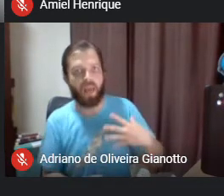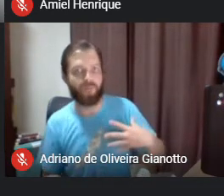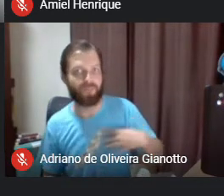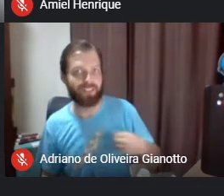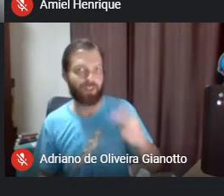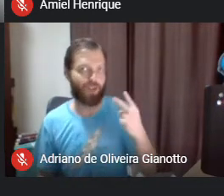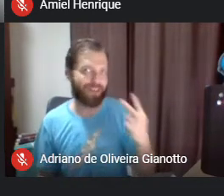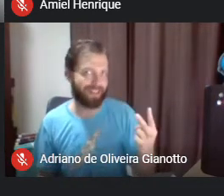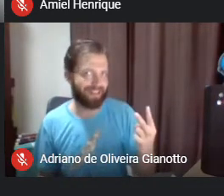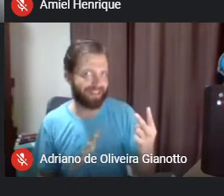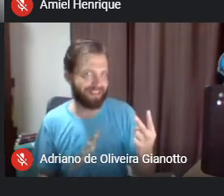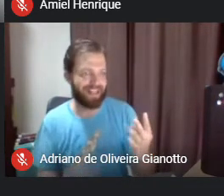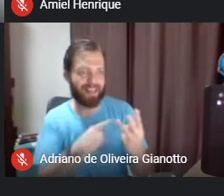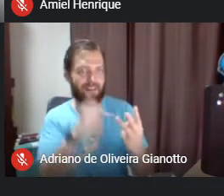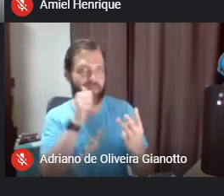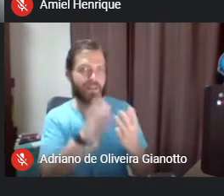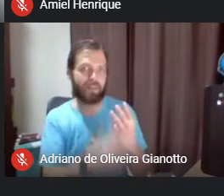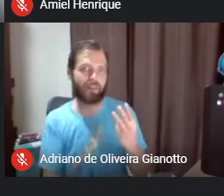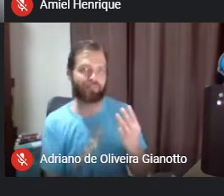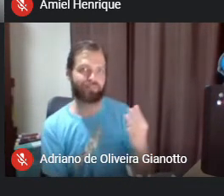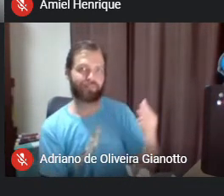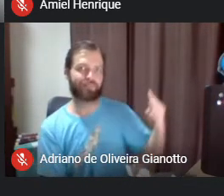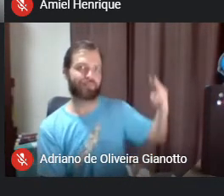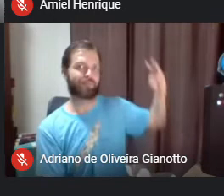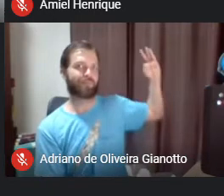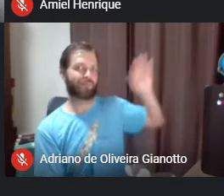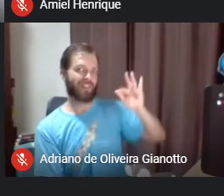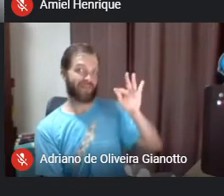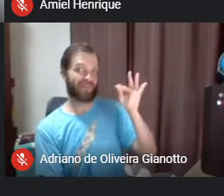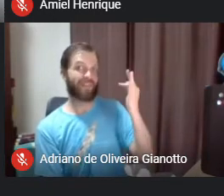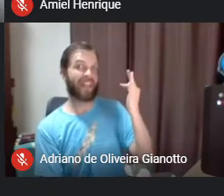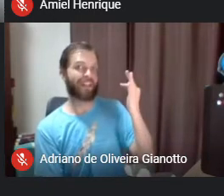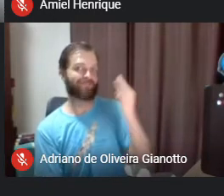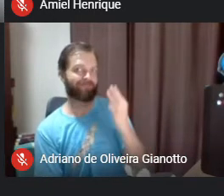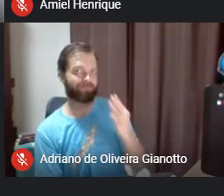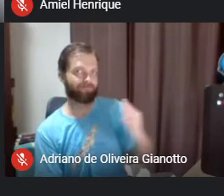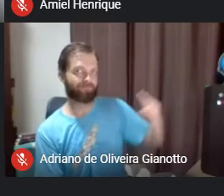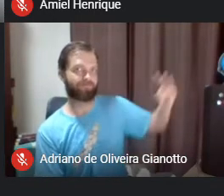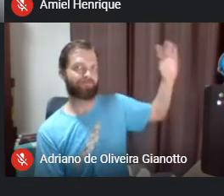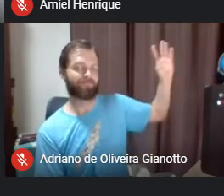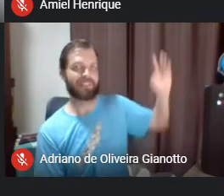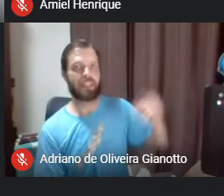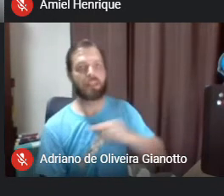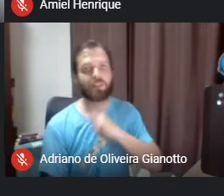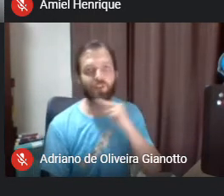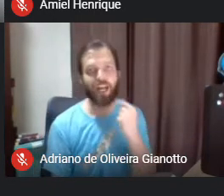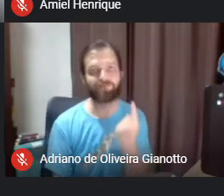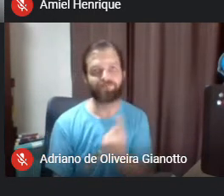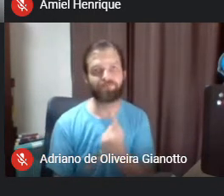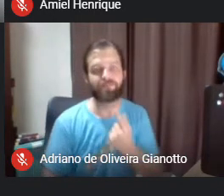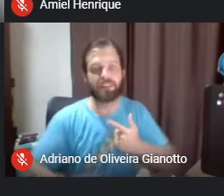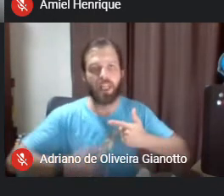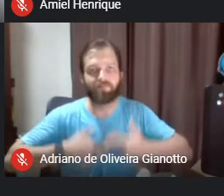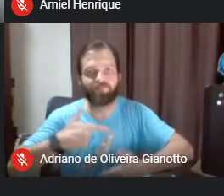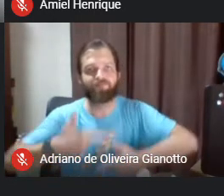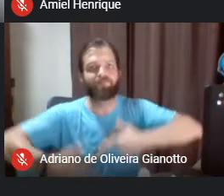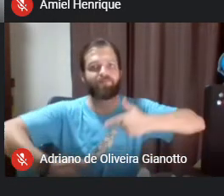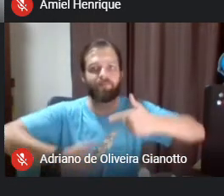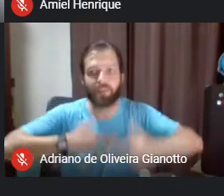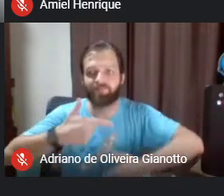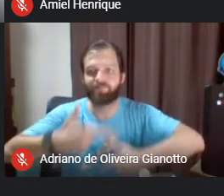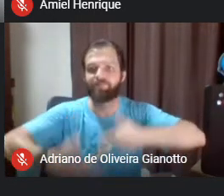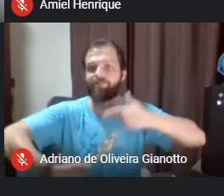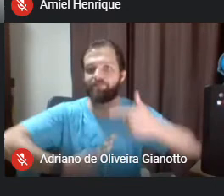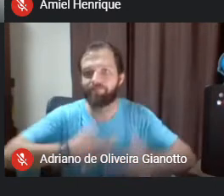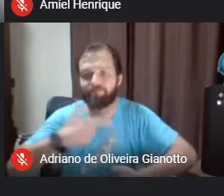ok. Né? Então, assim, os 3 filhos, a mãe com os 3 filhos voltaram para a França e o Rouet